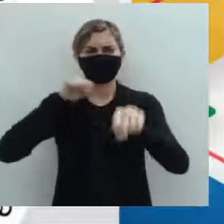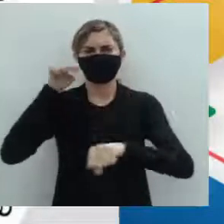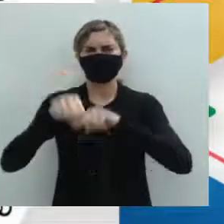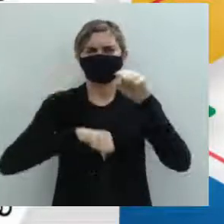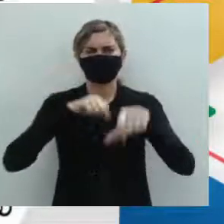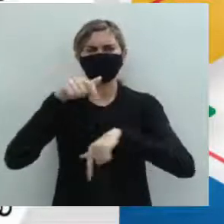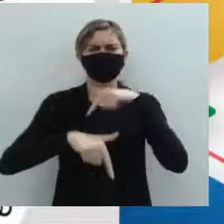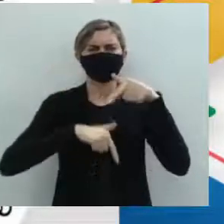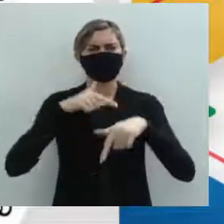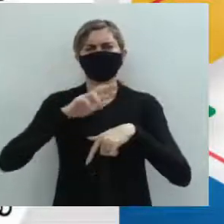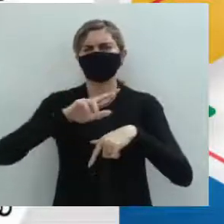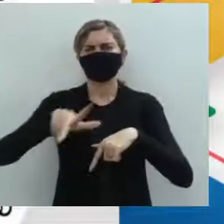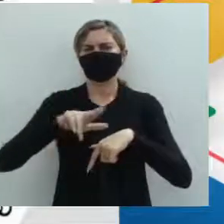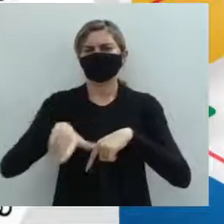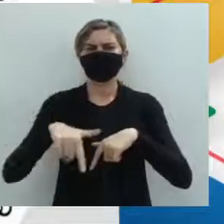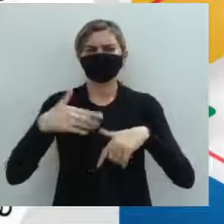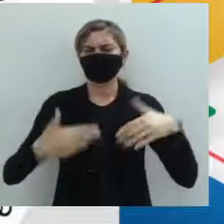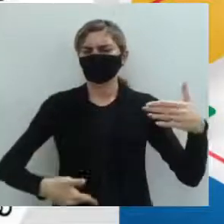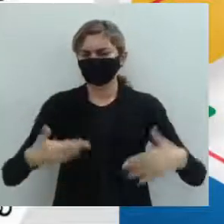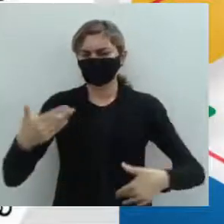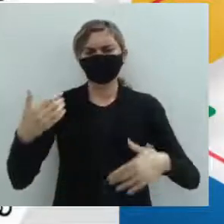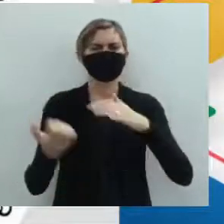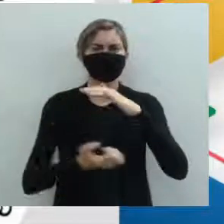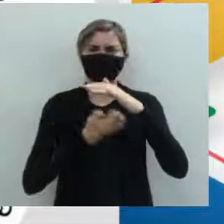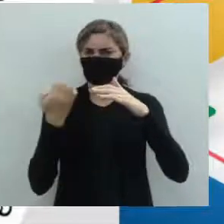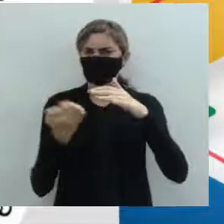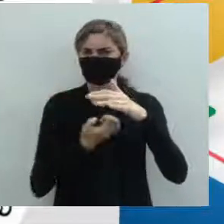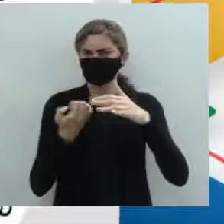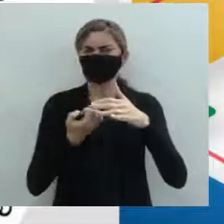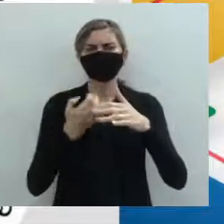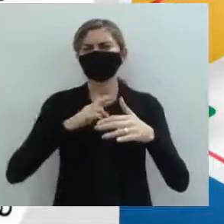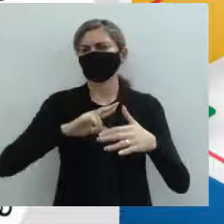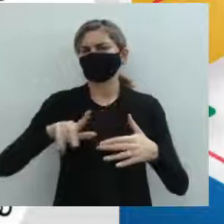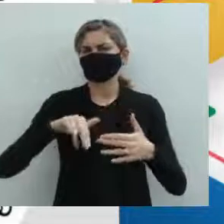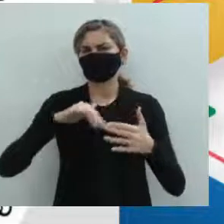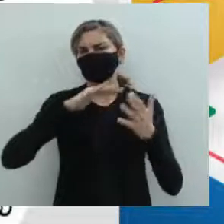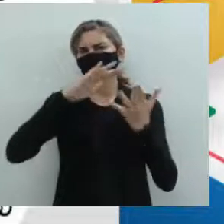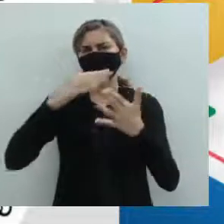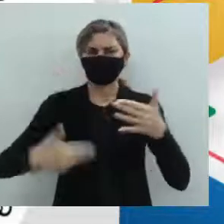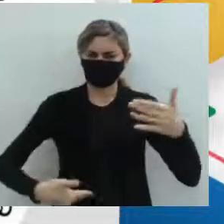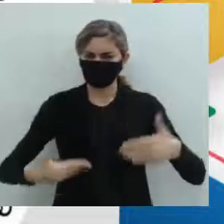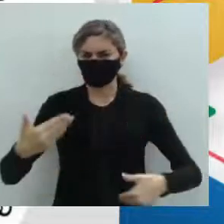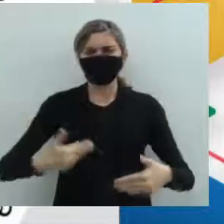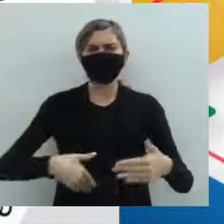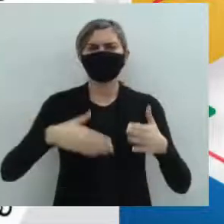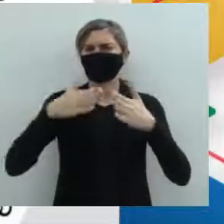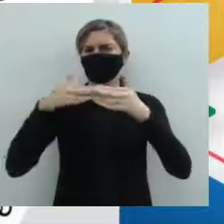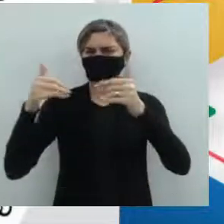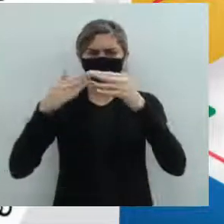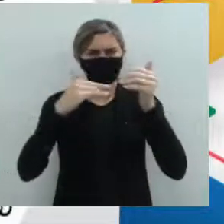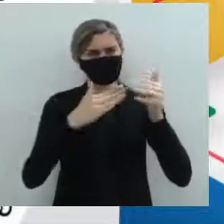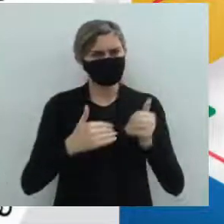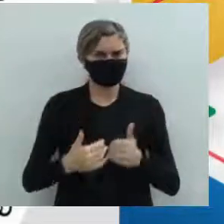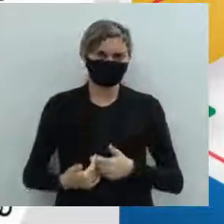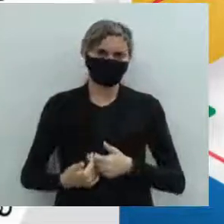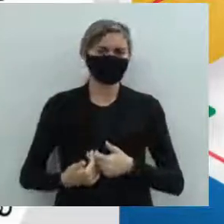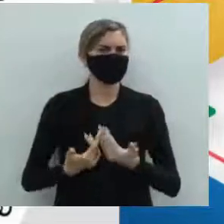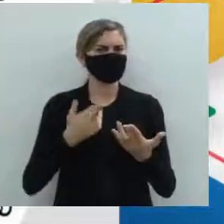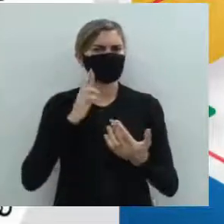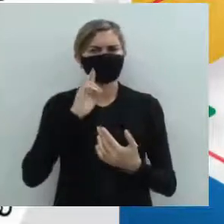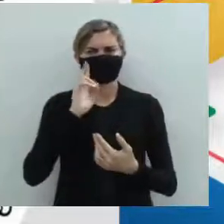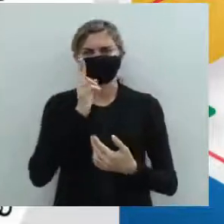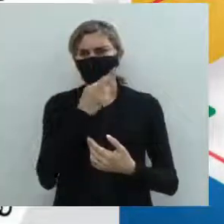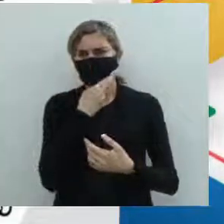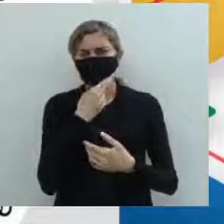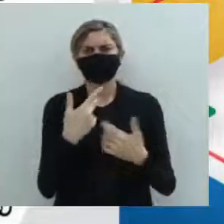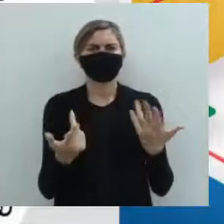trabalhar, ele não é empregado da empresa de entrega, ele não é empregado de quem encomenda, né? No caso do, sei lá, de um restaurante,